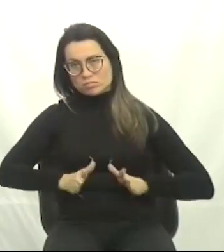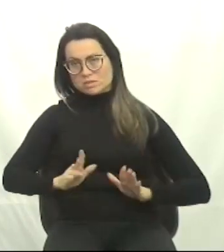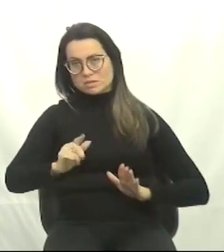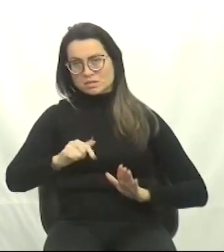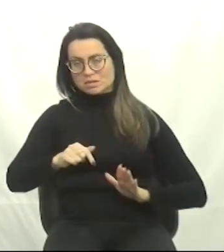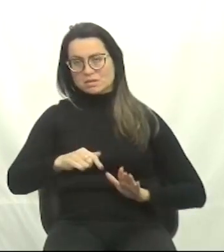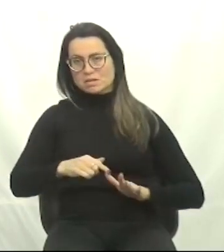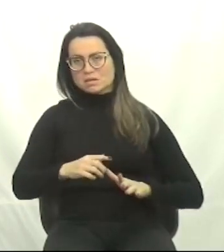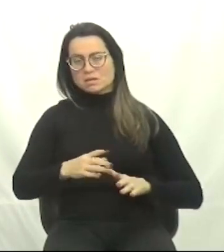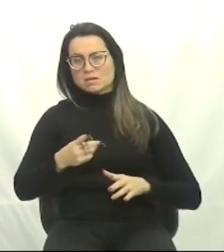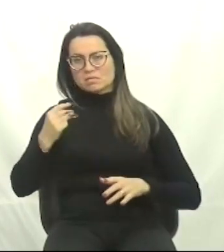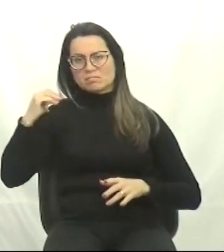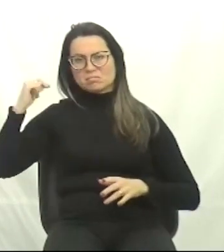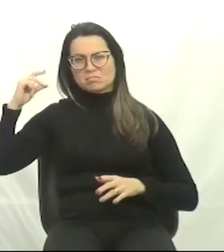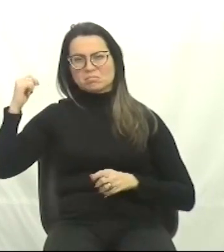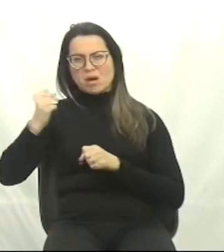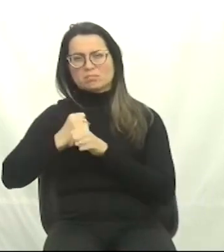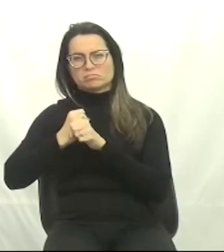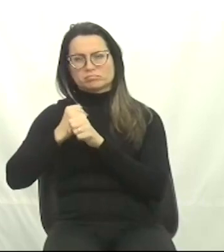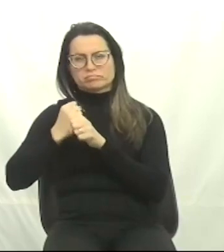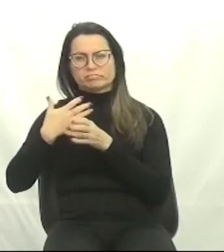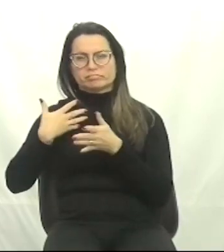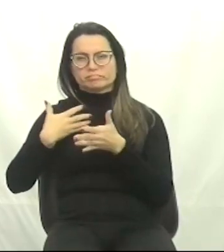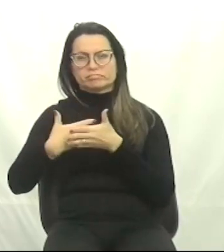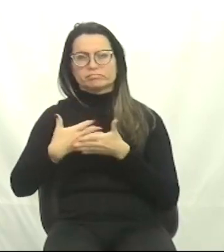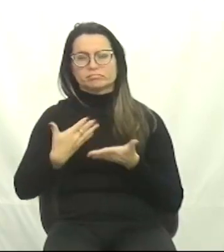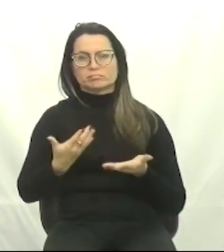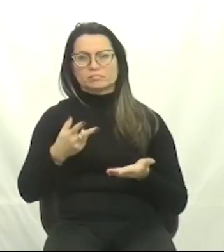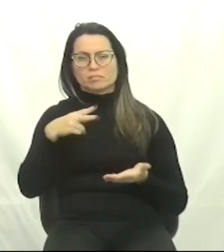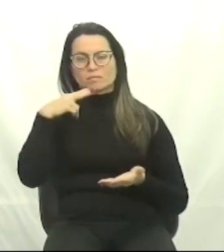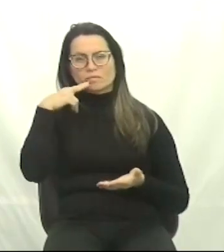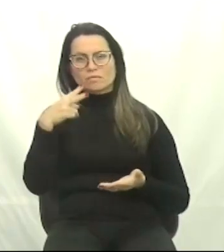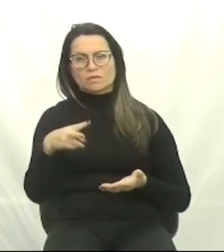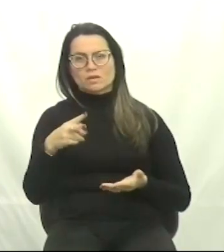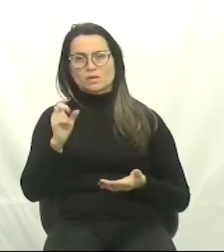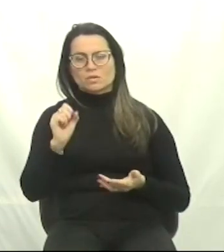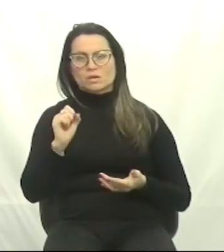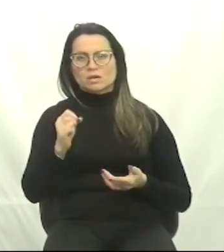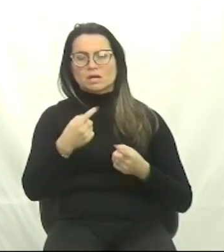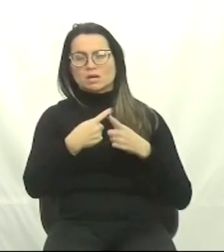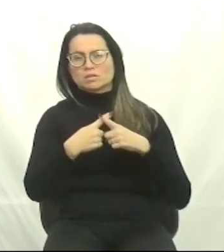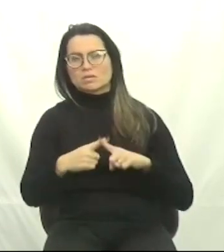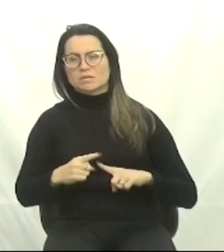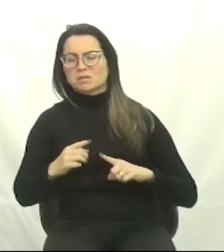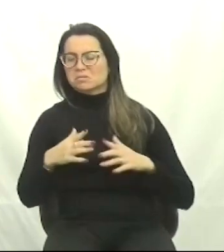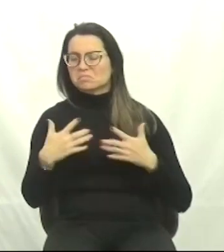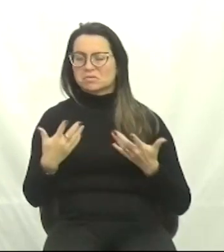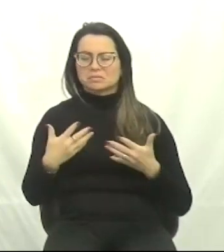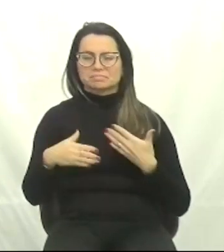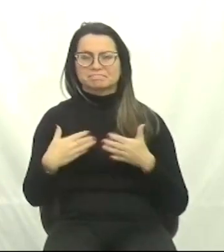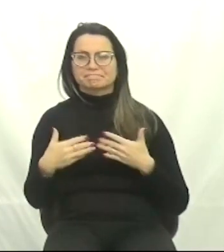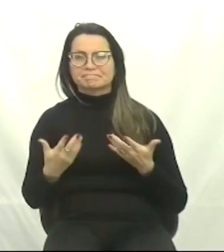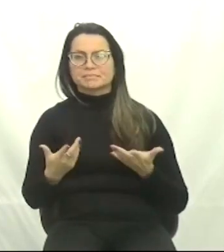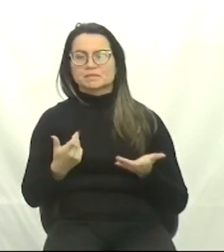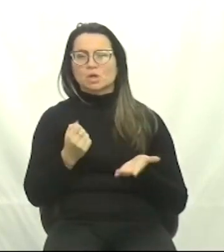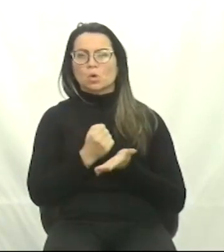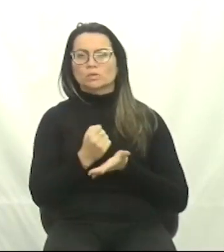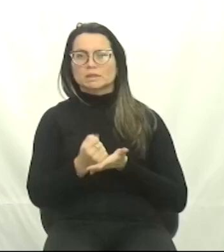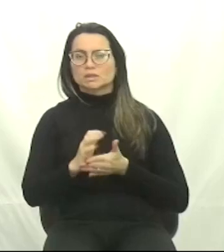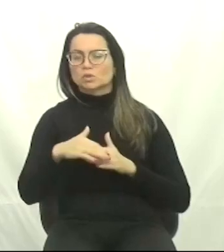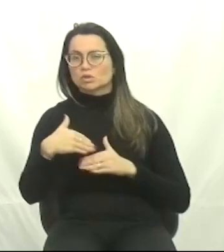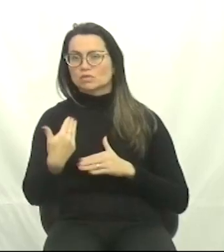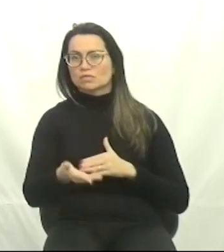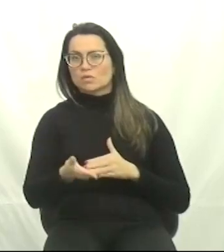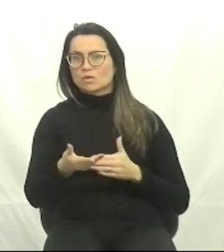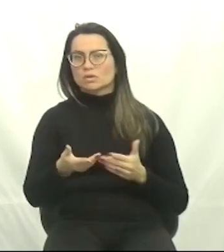muito tempo, a gente viu nos jogos, né, e nas competições, enfim, muitas contratações externas,